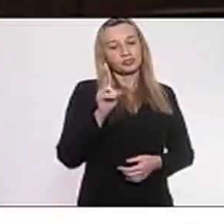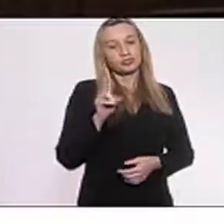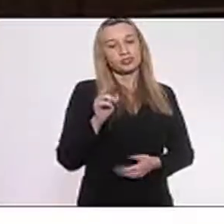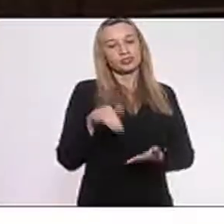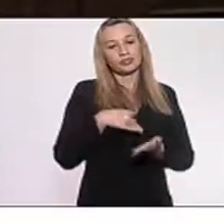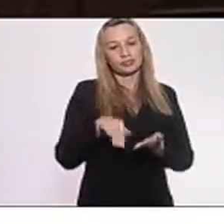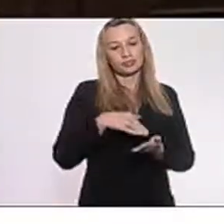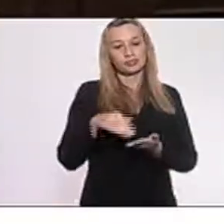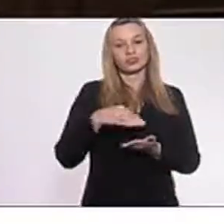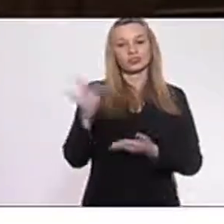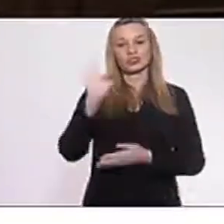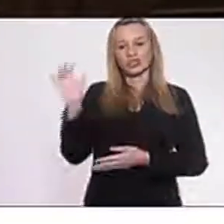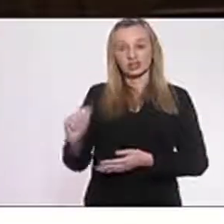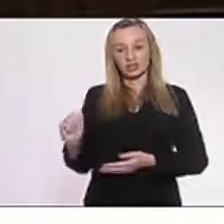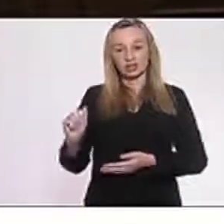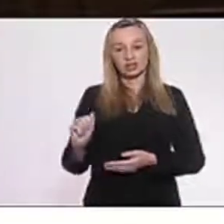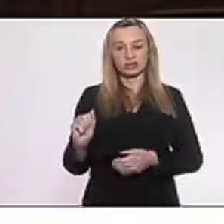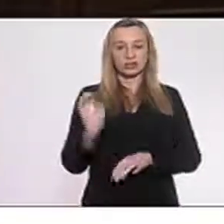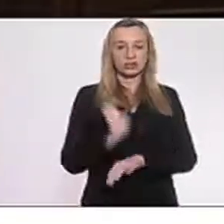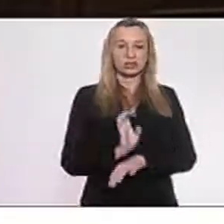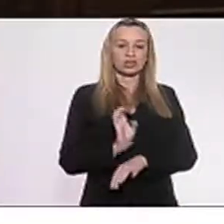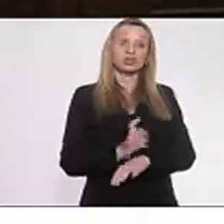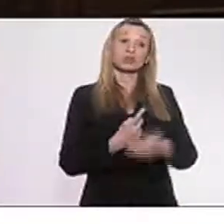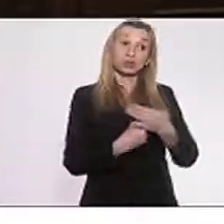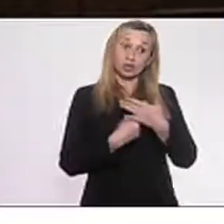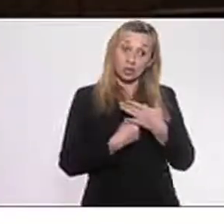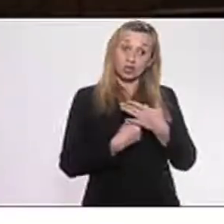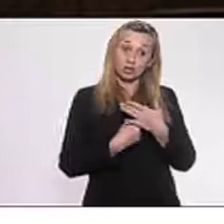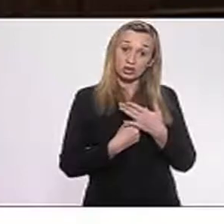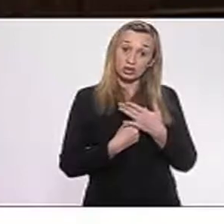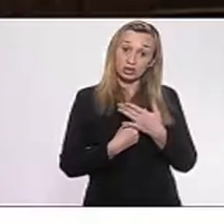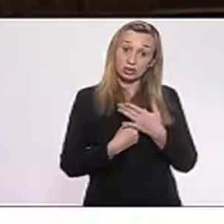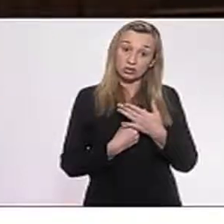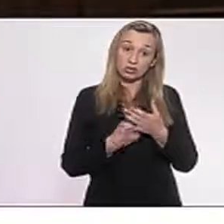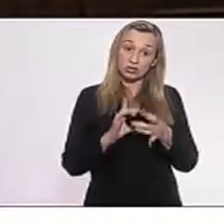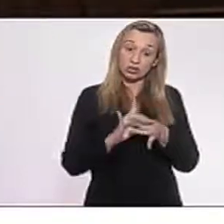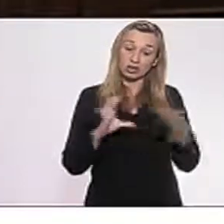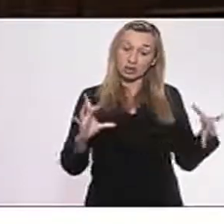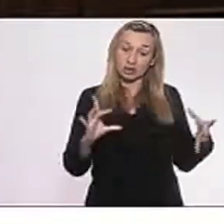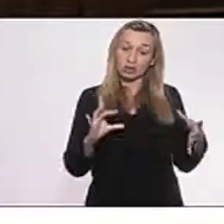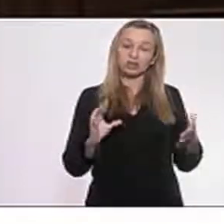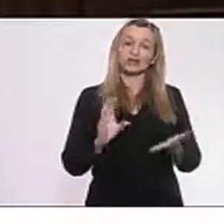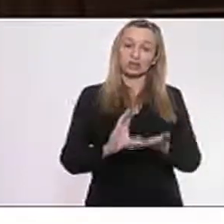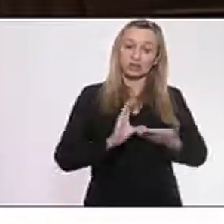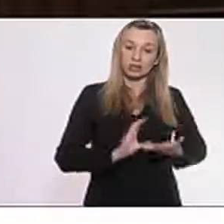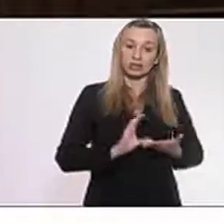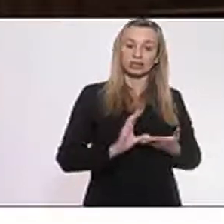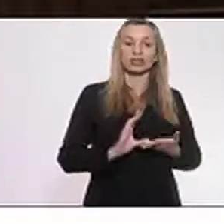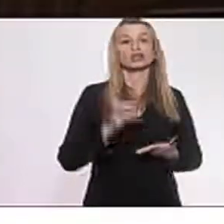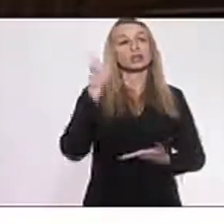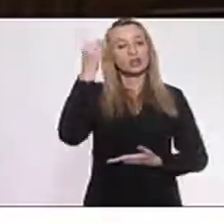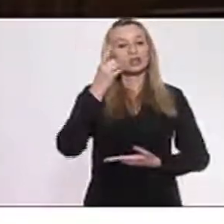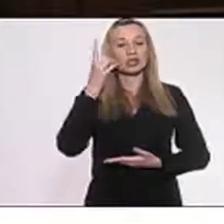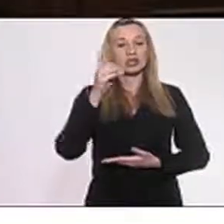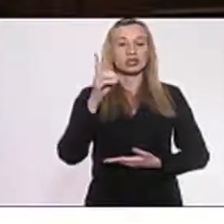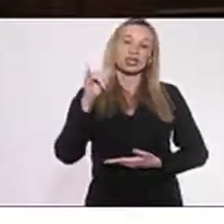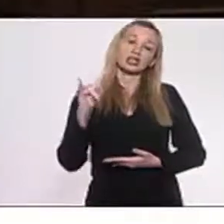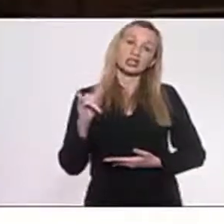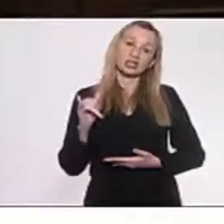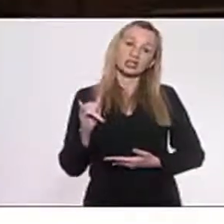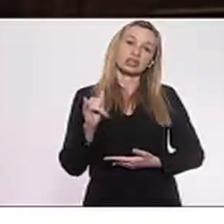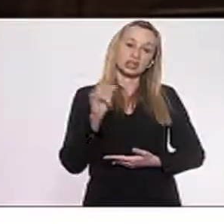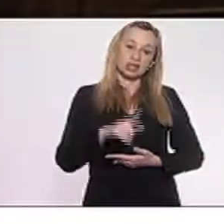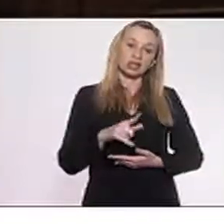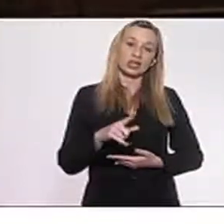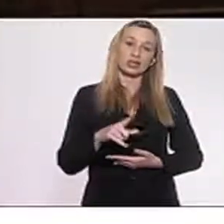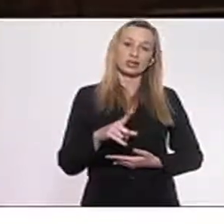Fazenda do Estado é um daqueles que defendem a desvinculação das despesas, deputada Dani Monteiro, que é um debate que vai estar